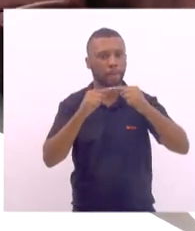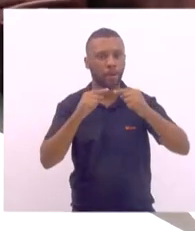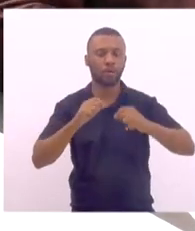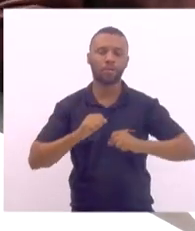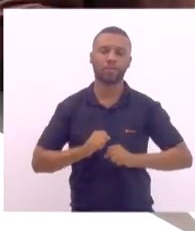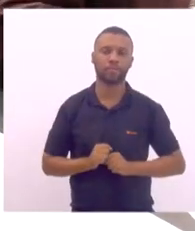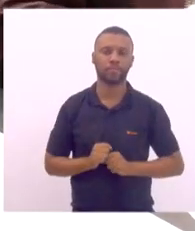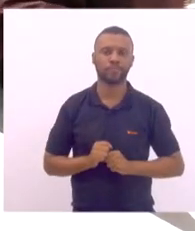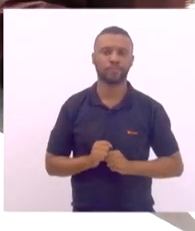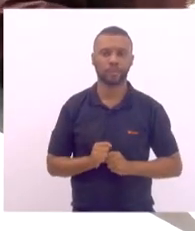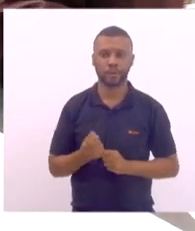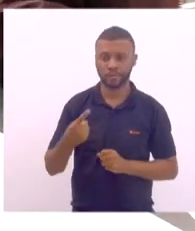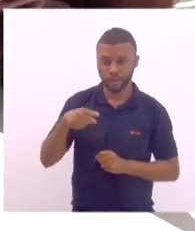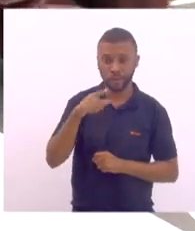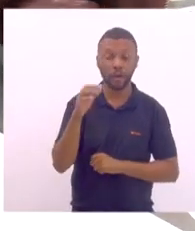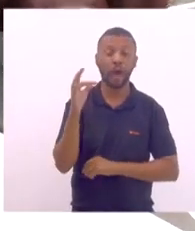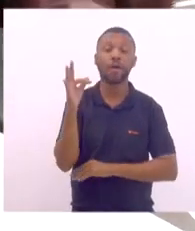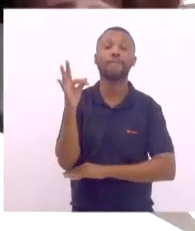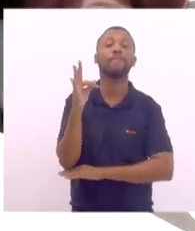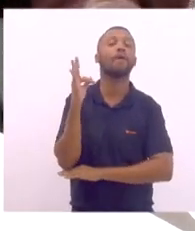formalmente,